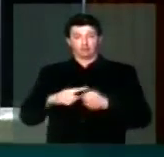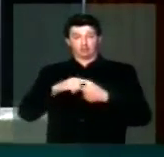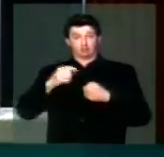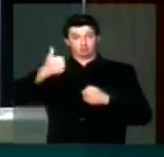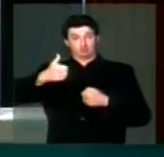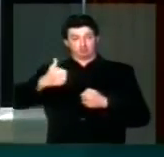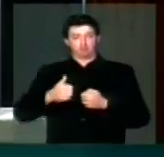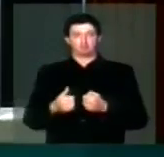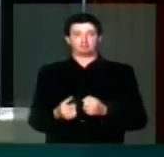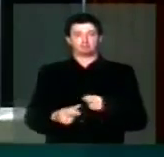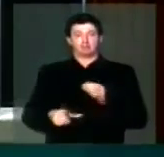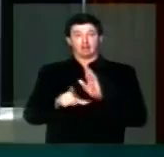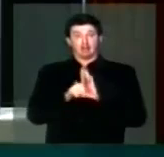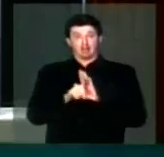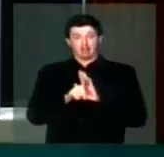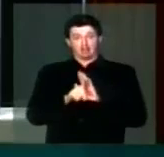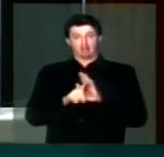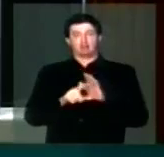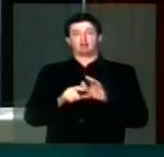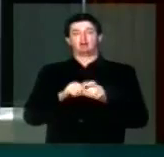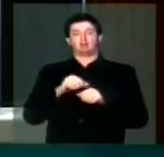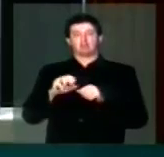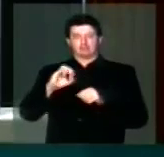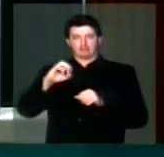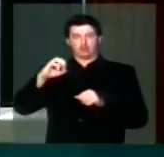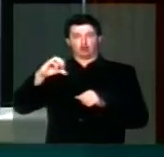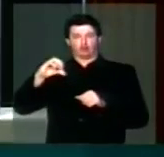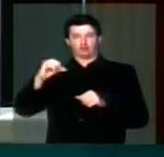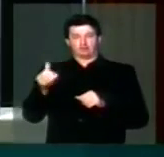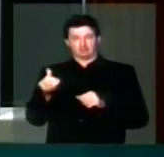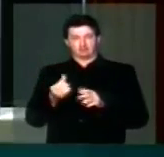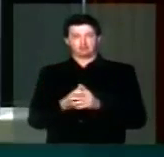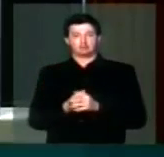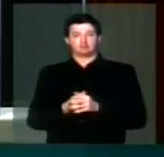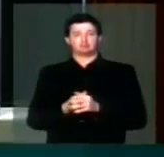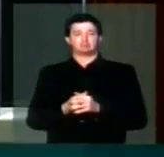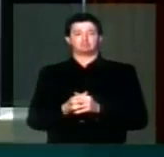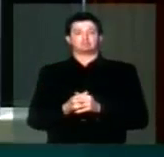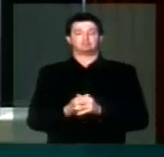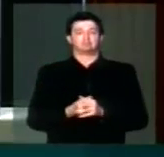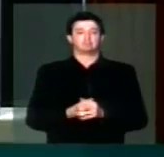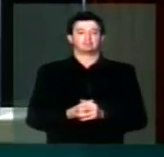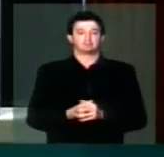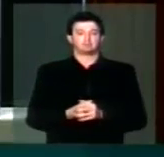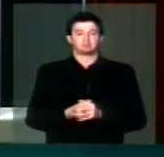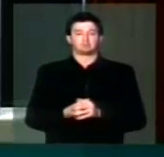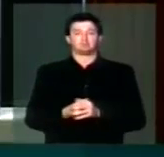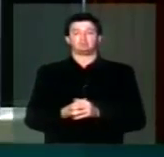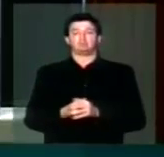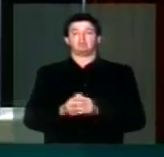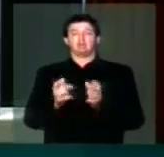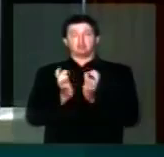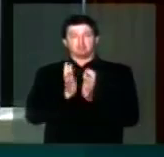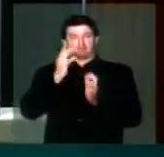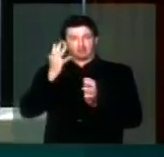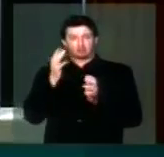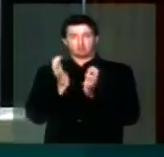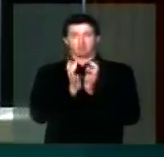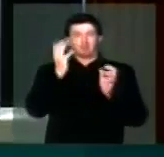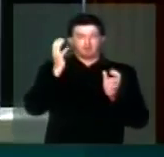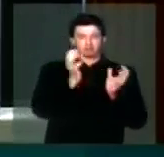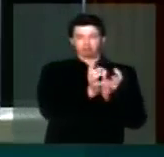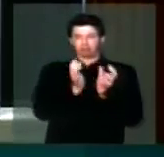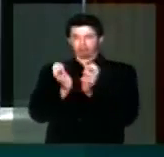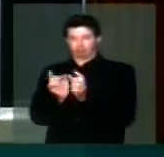Artigo 1º. A lei altera a lei 9.096, lei dos partidos políticos, para dispor sobre fusão de partidos.